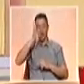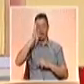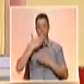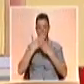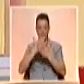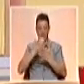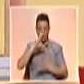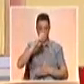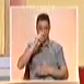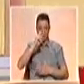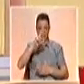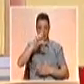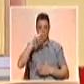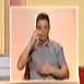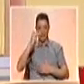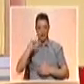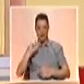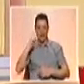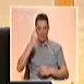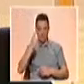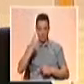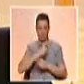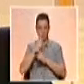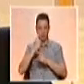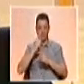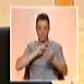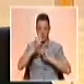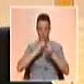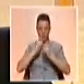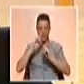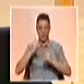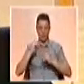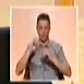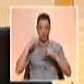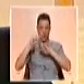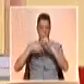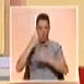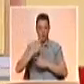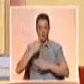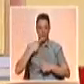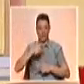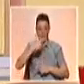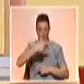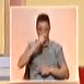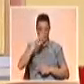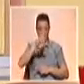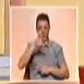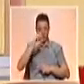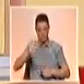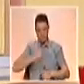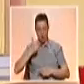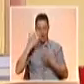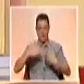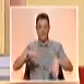Carla... só para, muito rapidamente, porque rios, vamos ver outra reportagem já a seguir, para além do Tejo, que já me disse que houve melhorias, pelo menos... Sim,